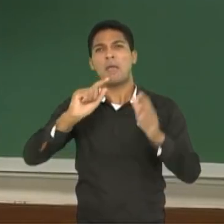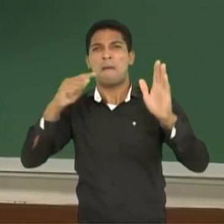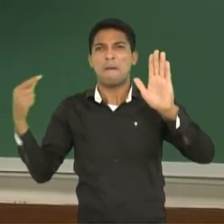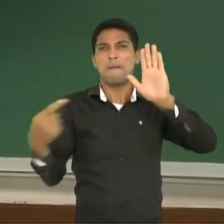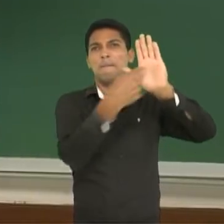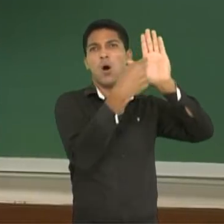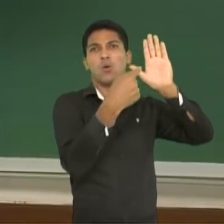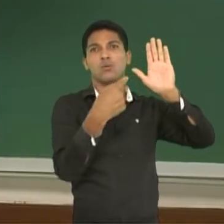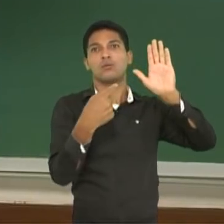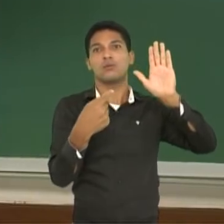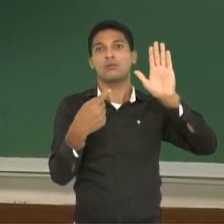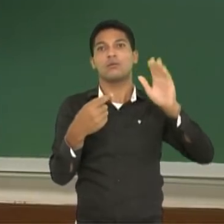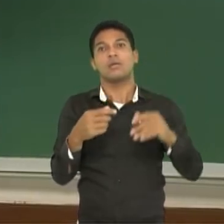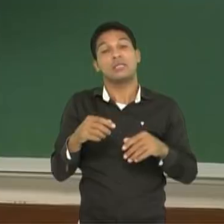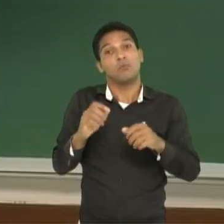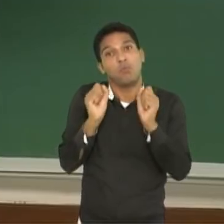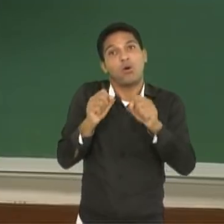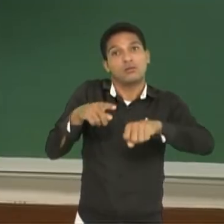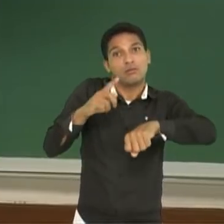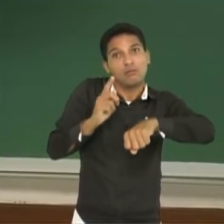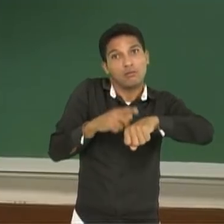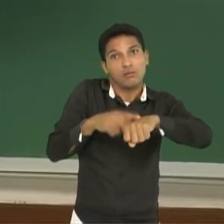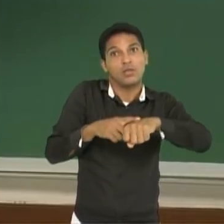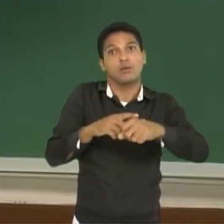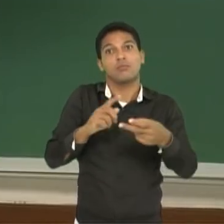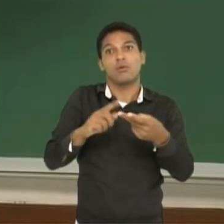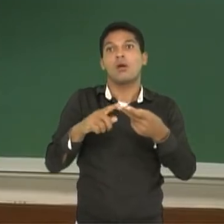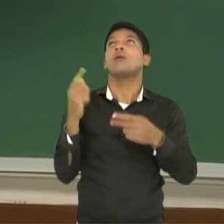Pode ser uma marca de tempo, pode ser uma marca de